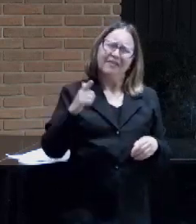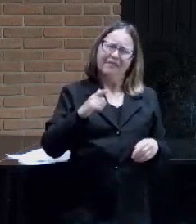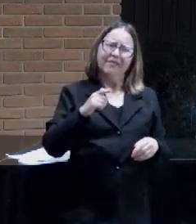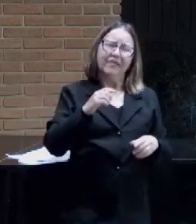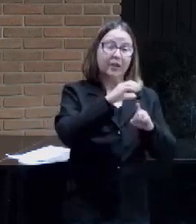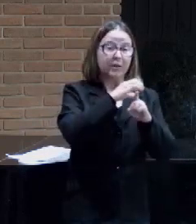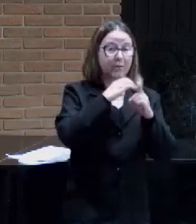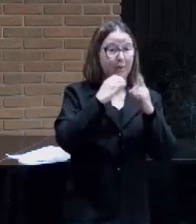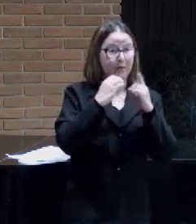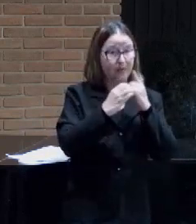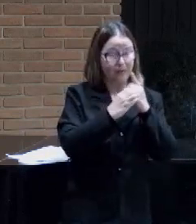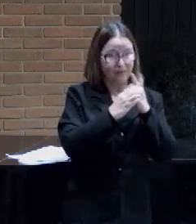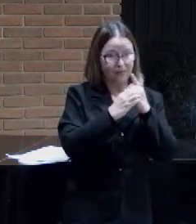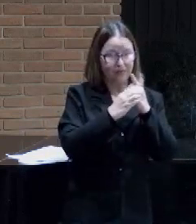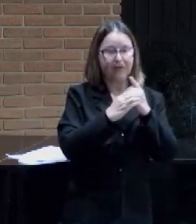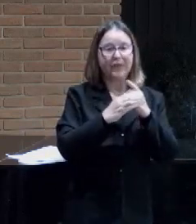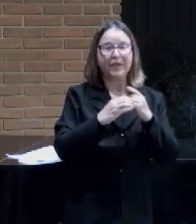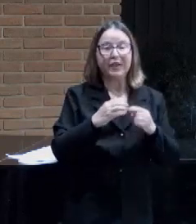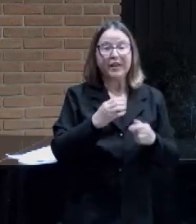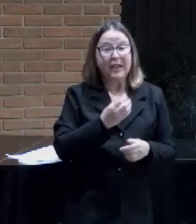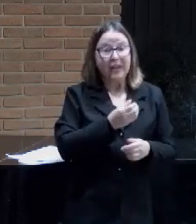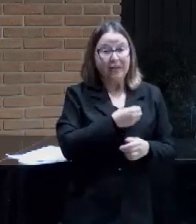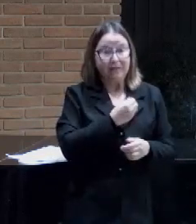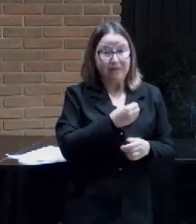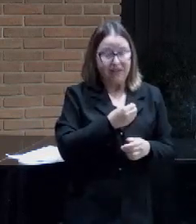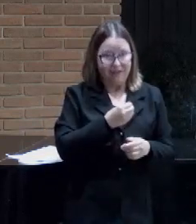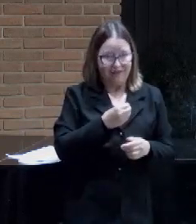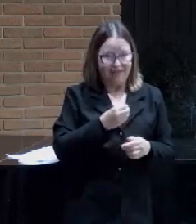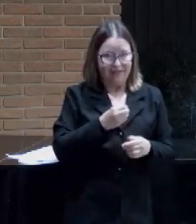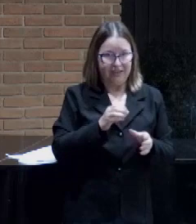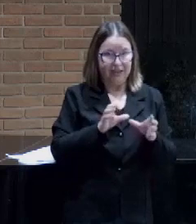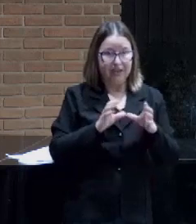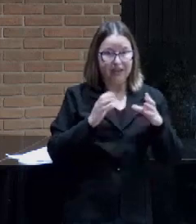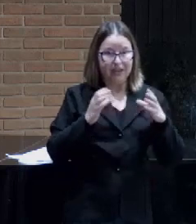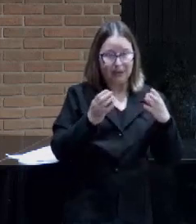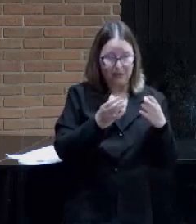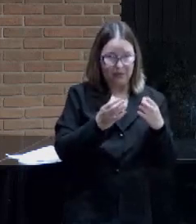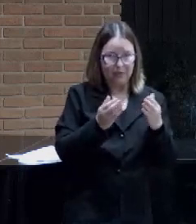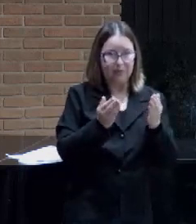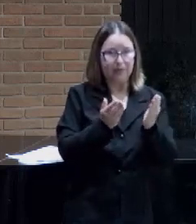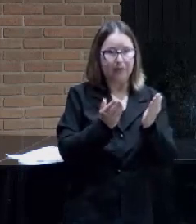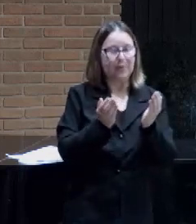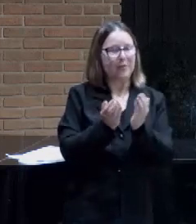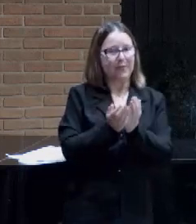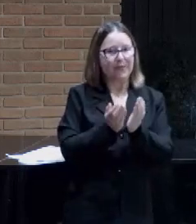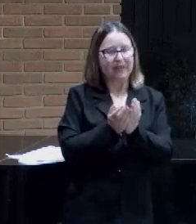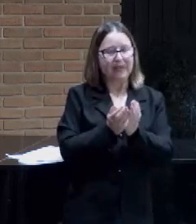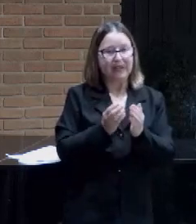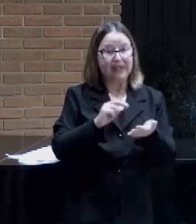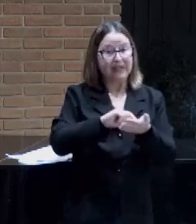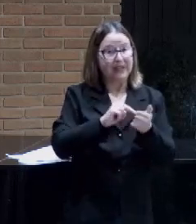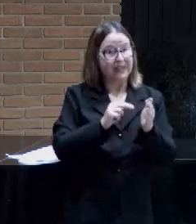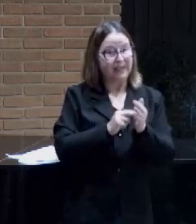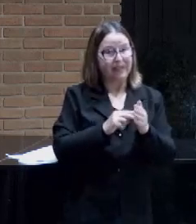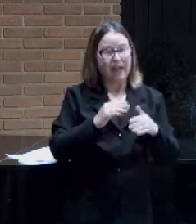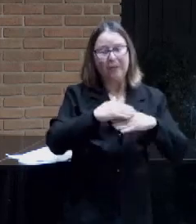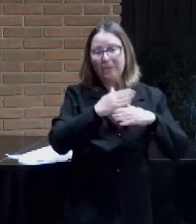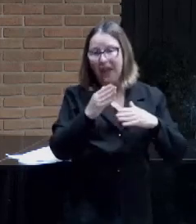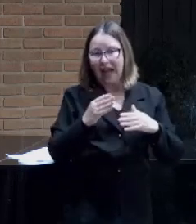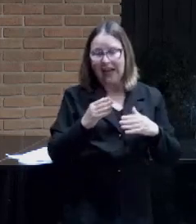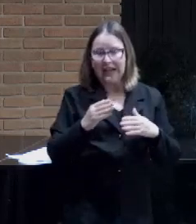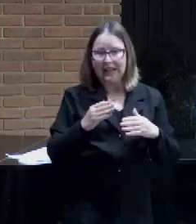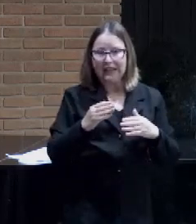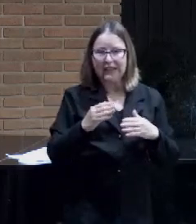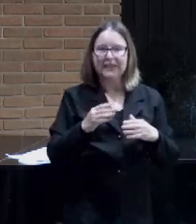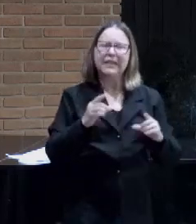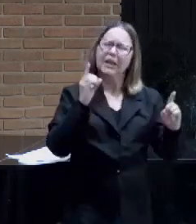noite. Viver em comunidade é muito mais profundo que isso. É você se encontrar com os seus irmãos durante a semana, por mensagem, por